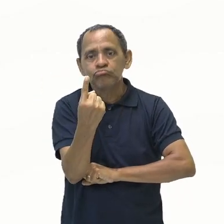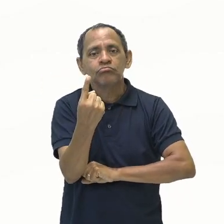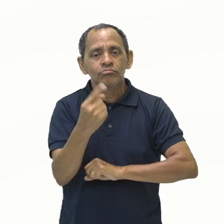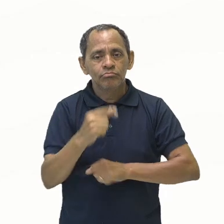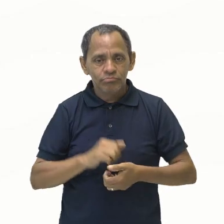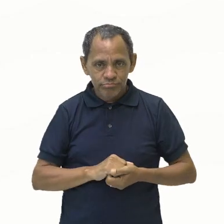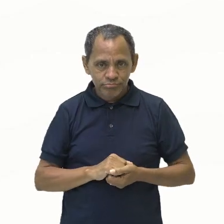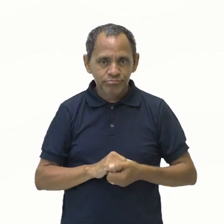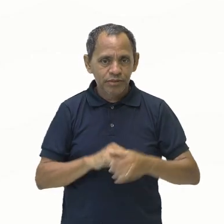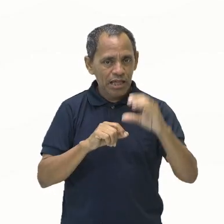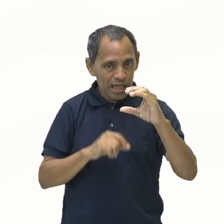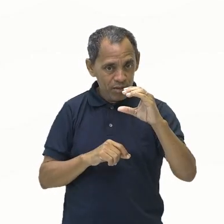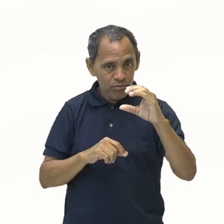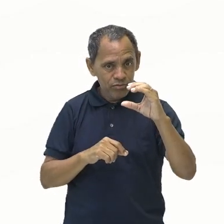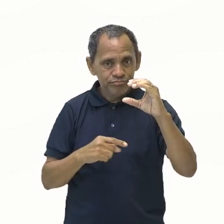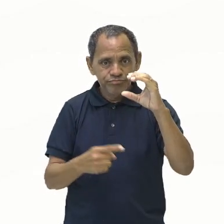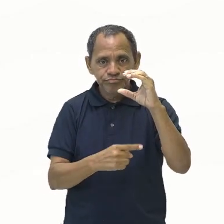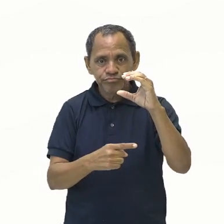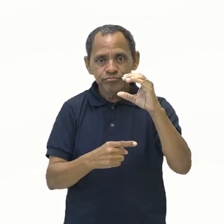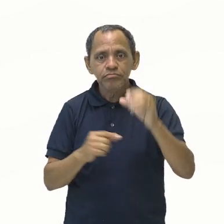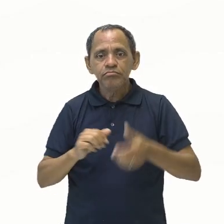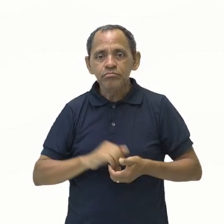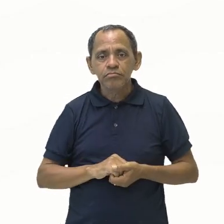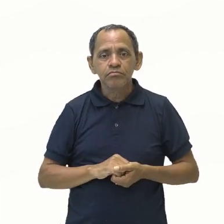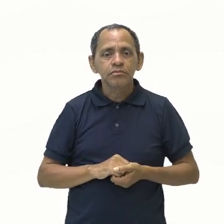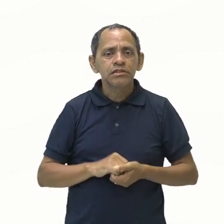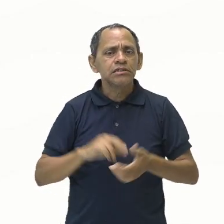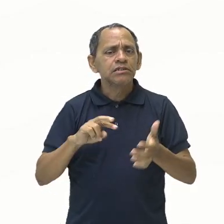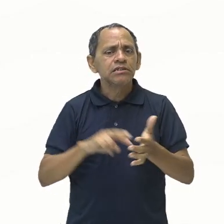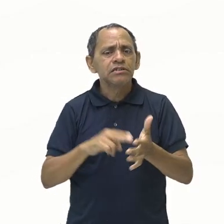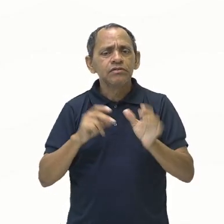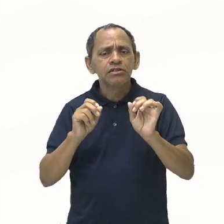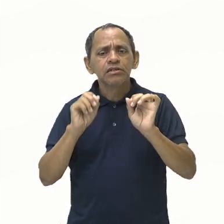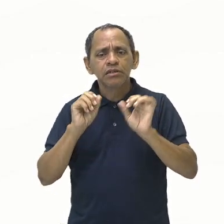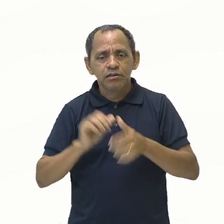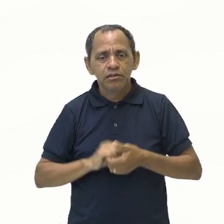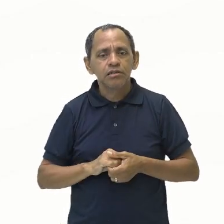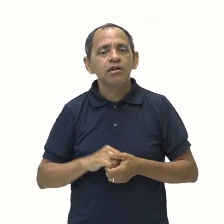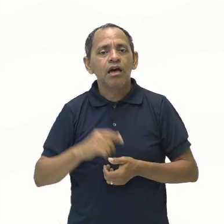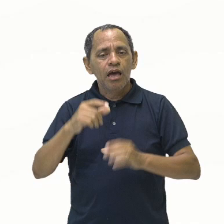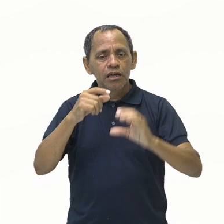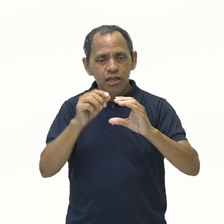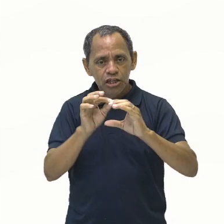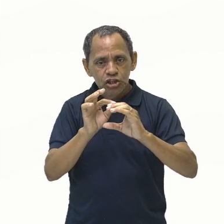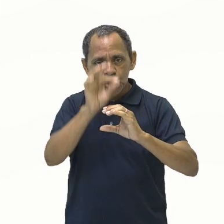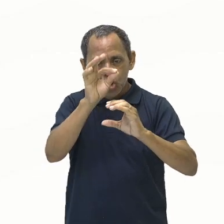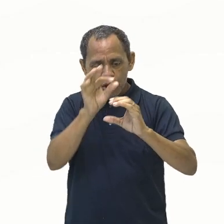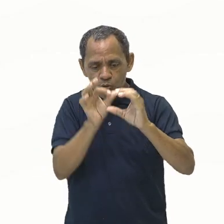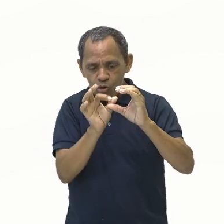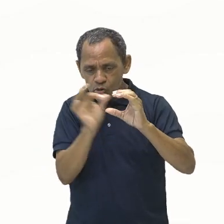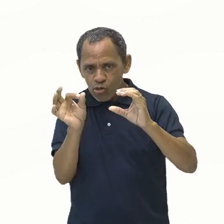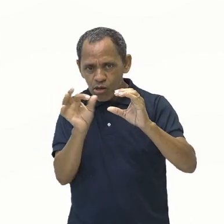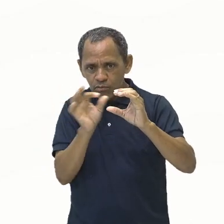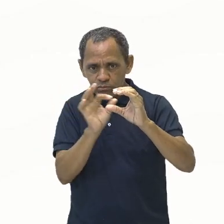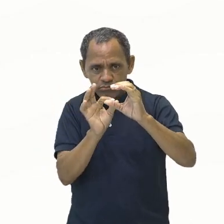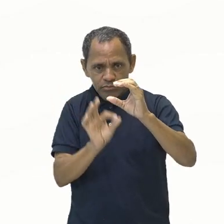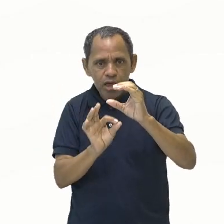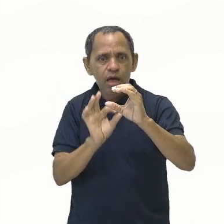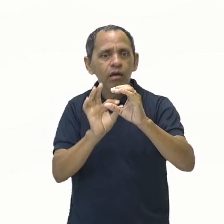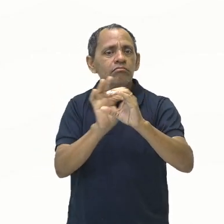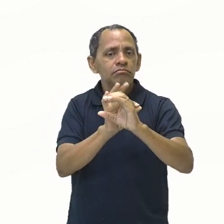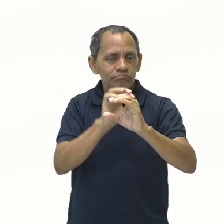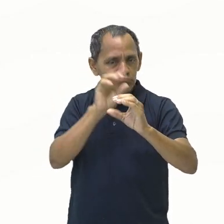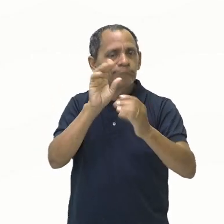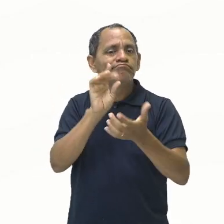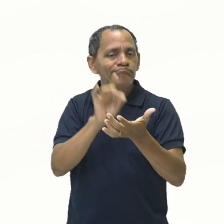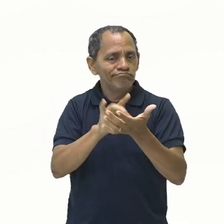um carbono. Ah, professor, então quer dizer que aqui eu tenho um carbono, aqui eu tenho outro carbono, outro carbono. Sim, exatamente,